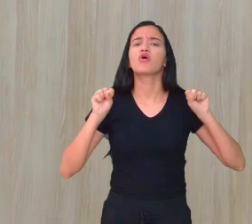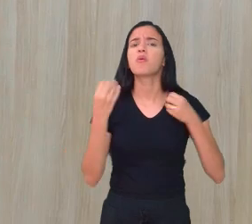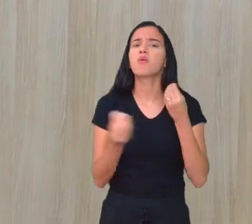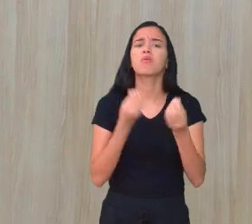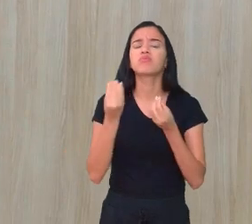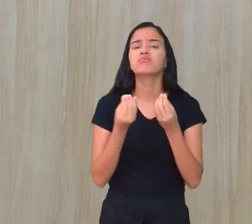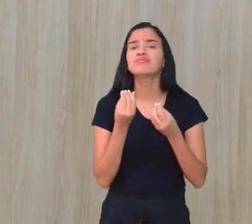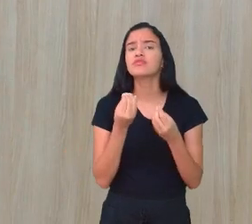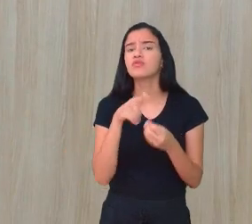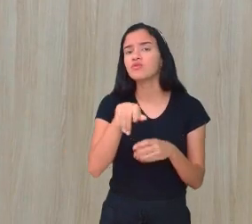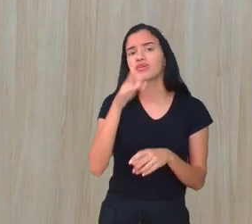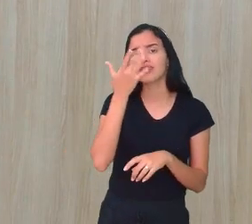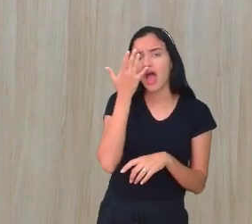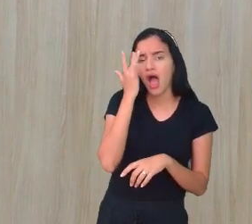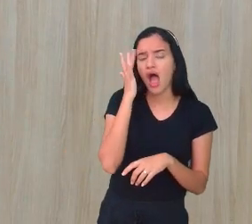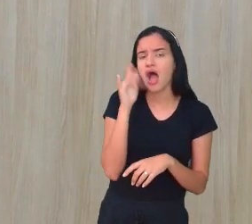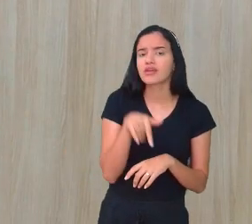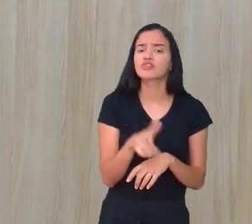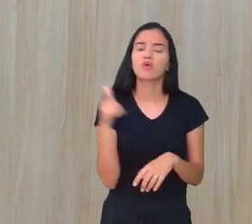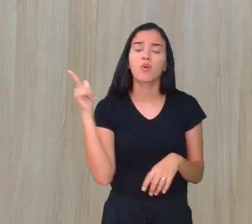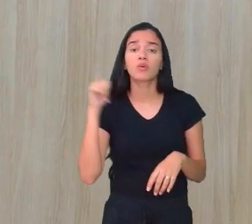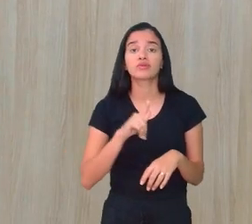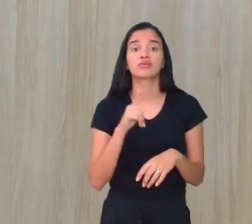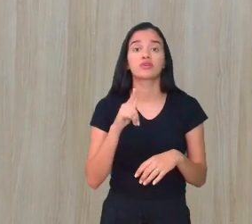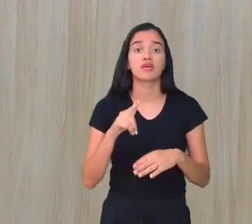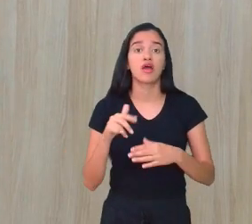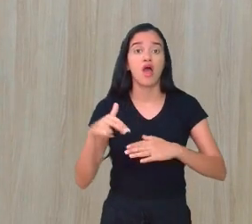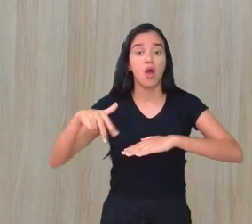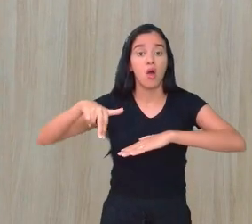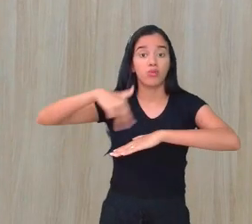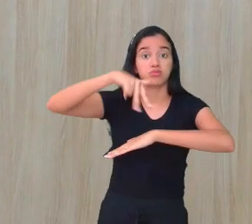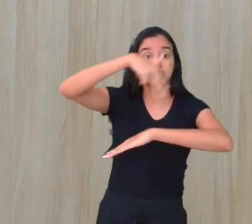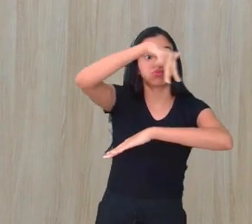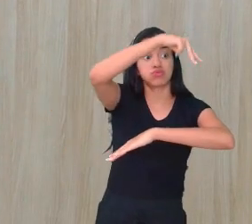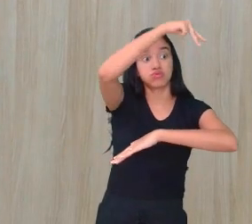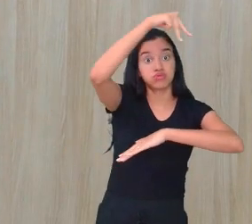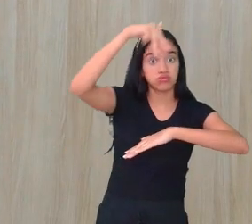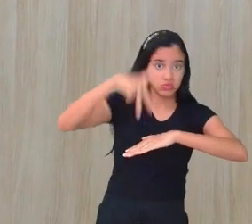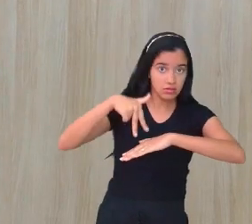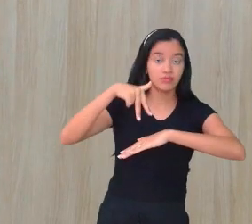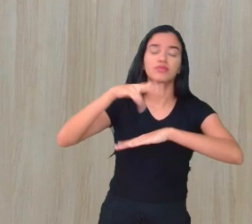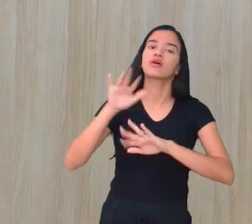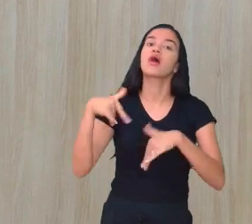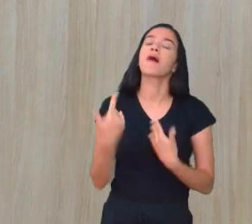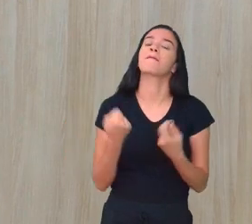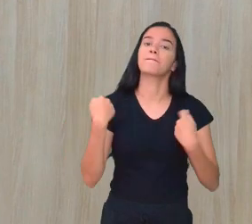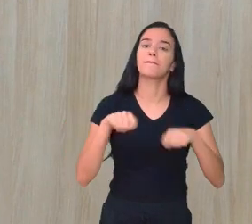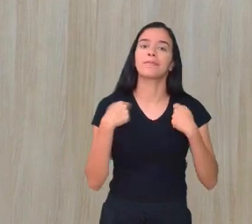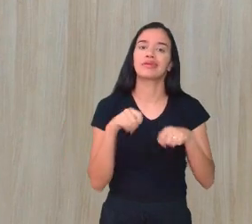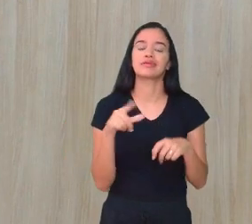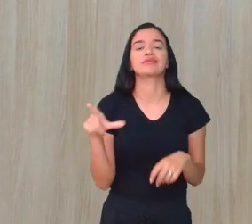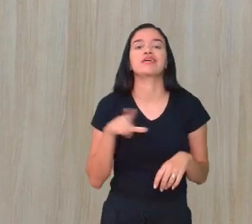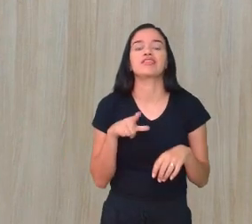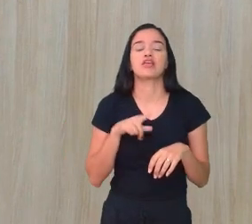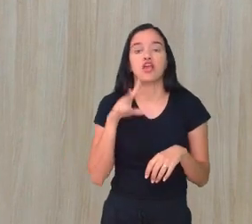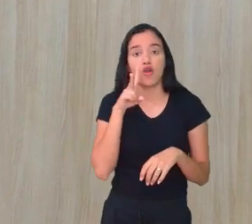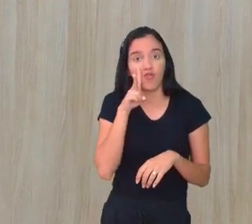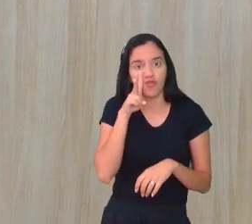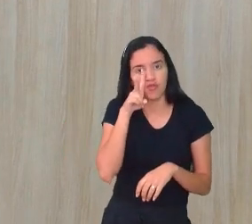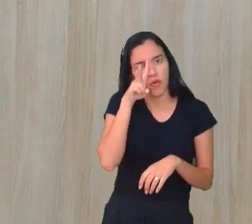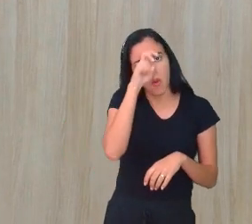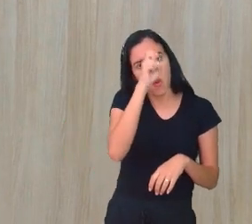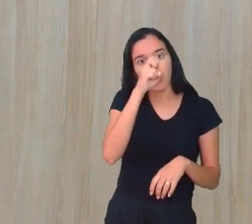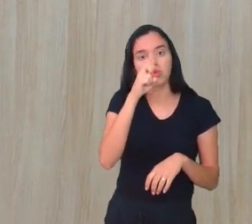elas conseguem ali saltar daquela forma, né? Elas precisam colocar ali um impacto, usar uma força